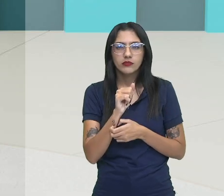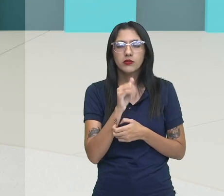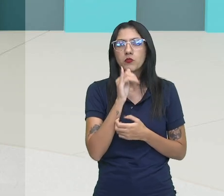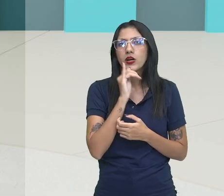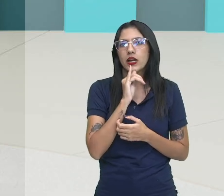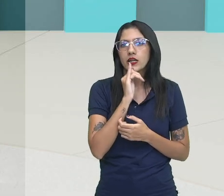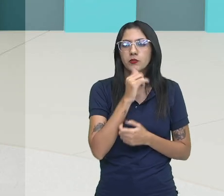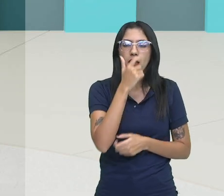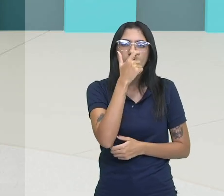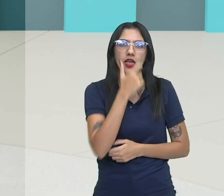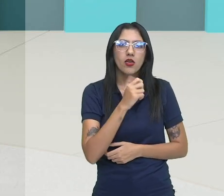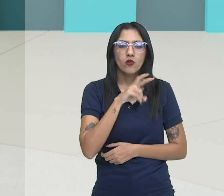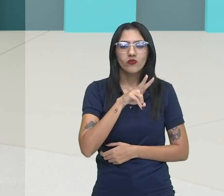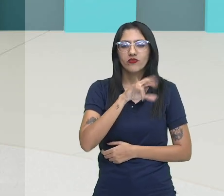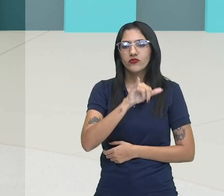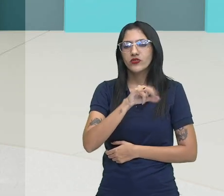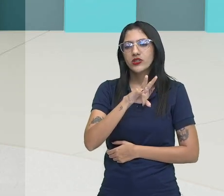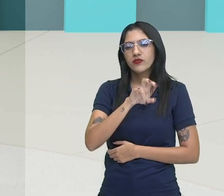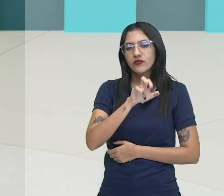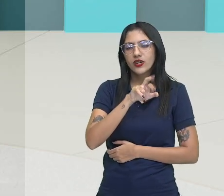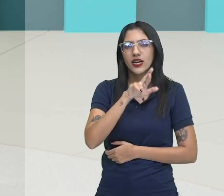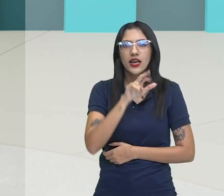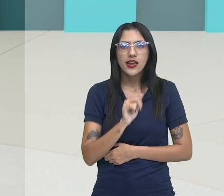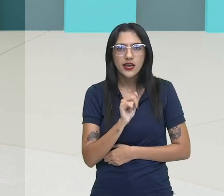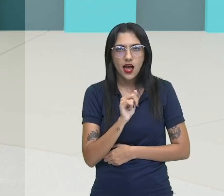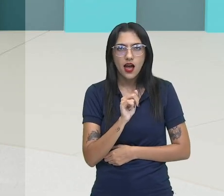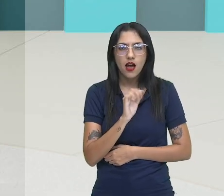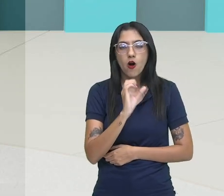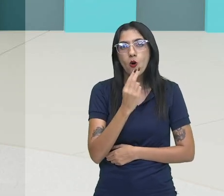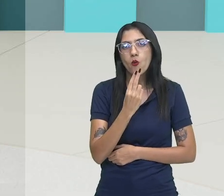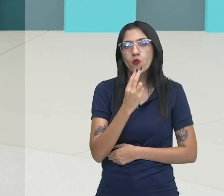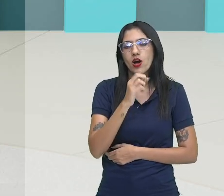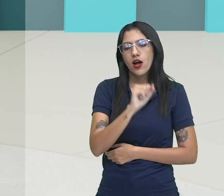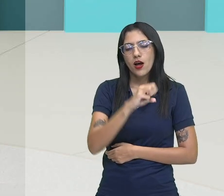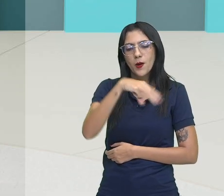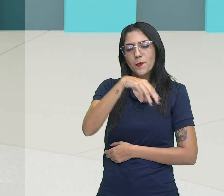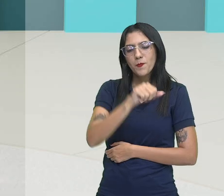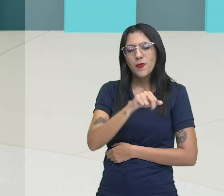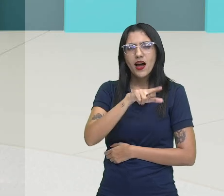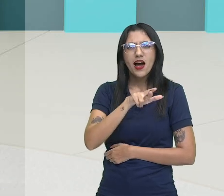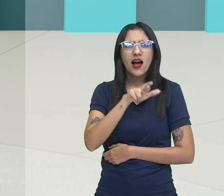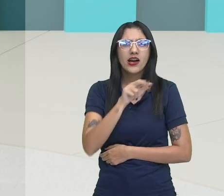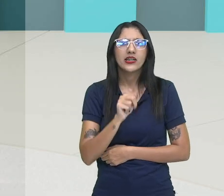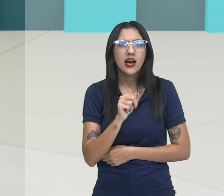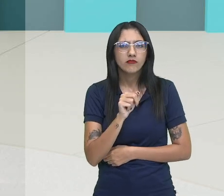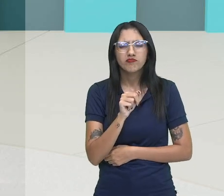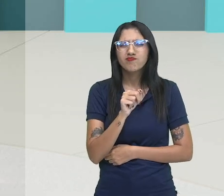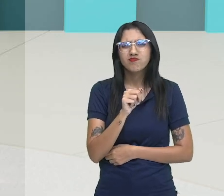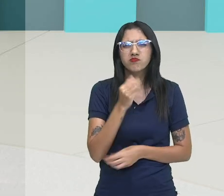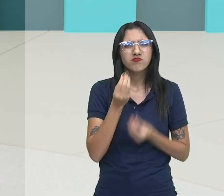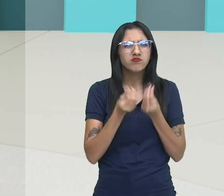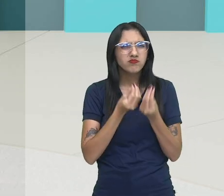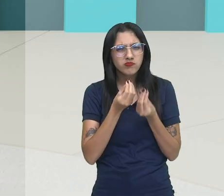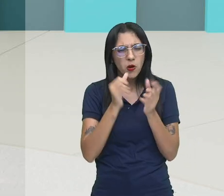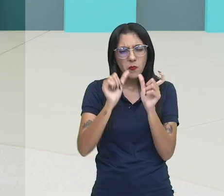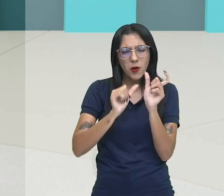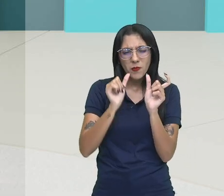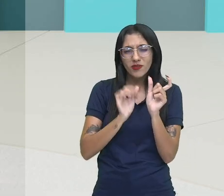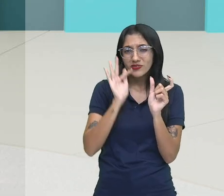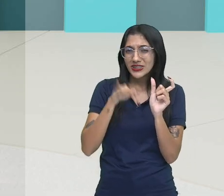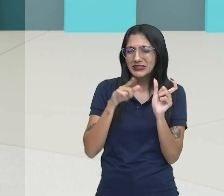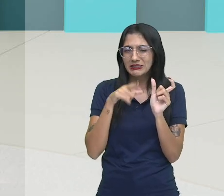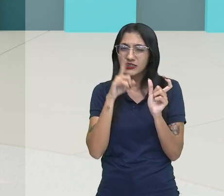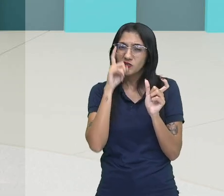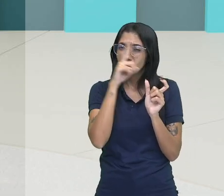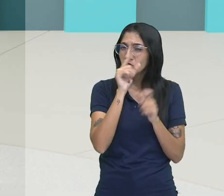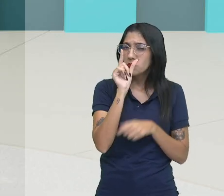vivera muito ou eu amara você. O que isso significa? Vamos entender porque é um pouquinho